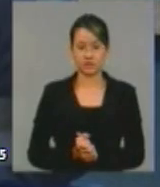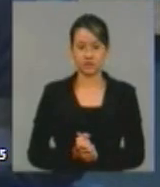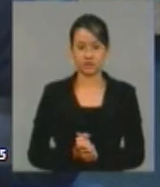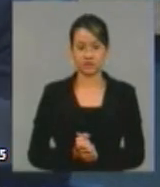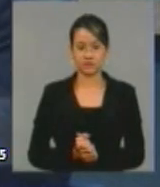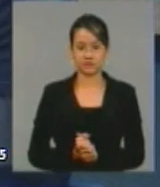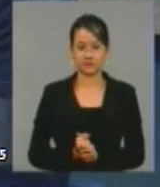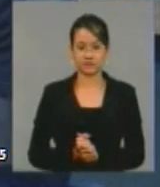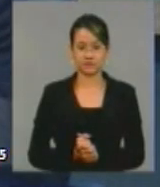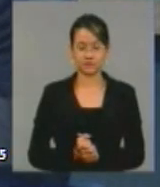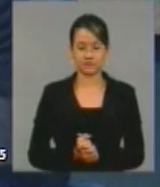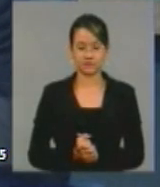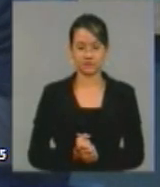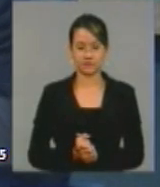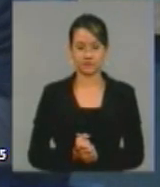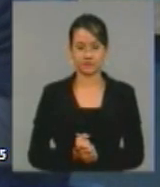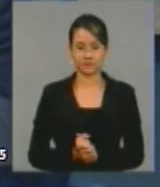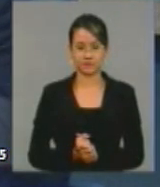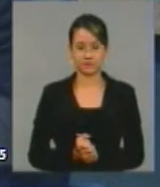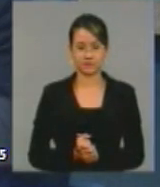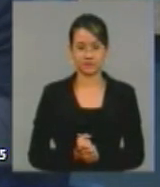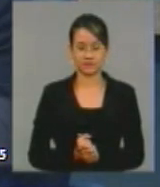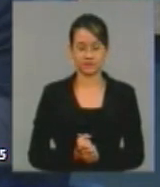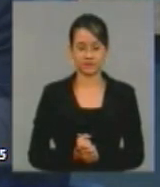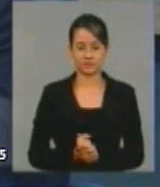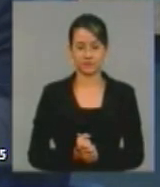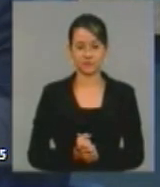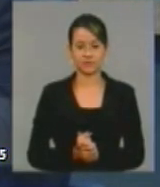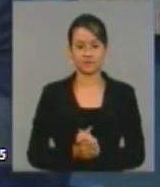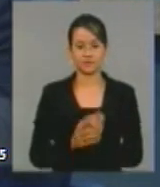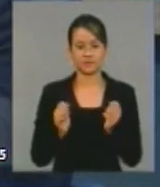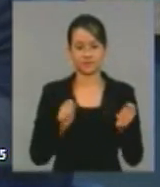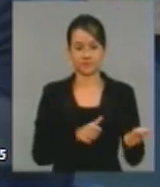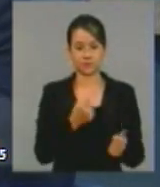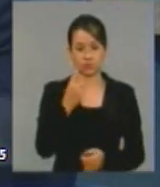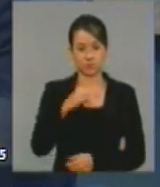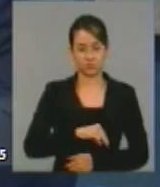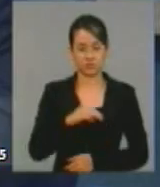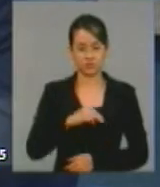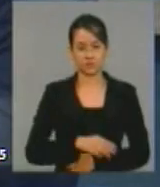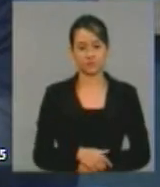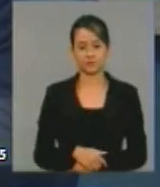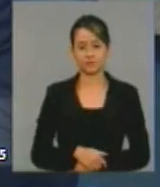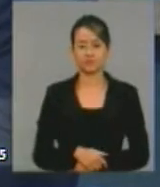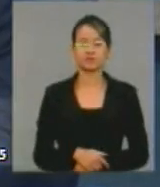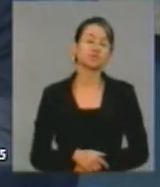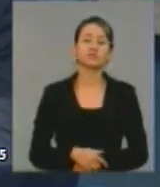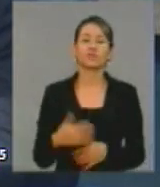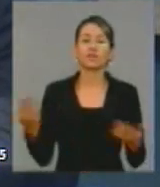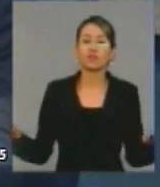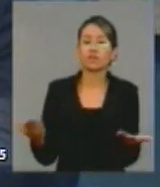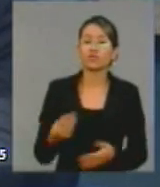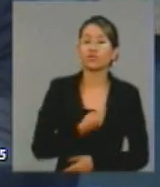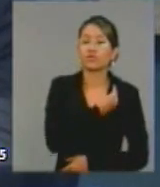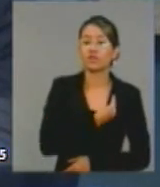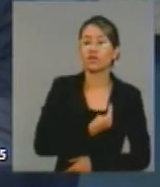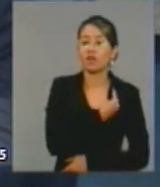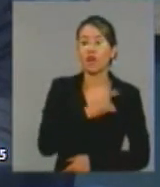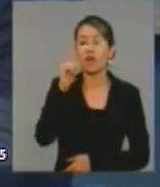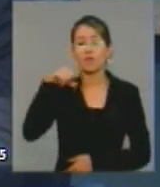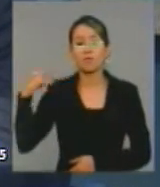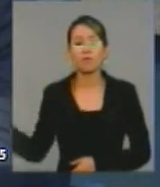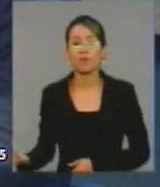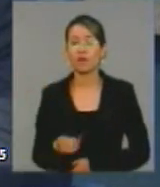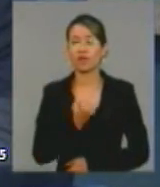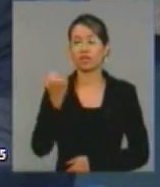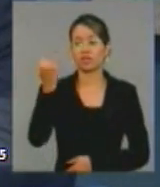A mesa dará mais 1 minuto para concluir. No momento que nós vivemos, o lado